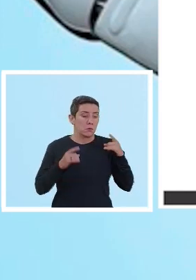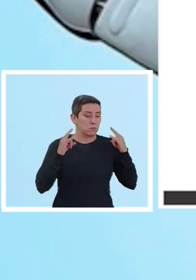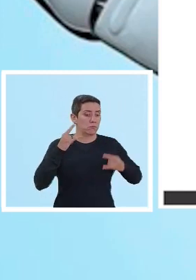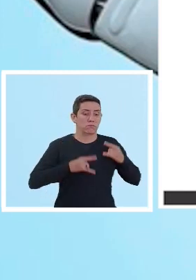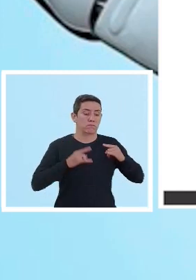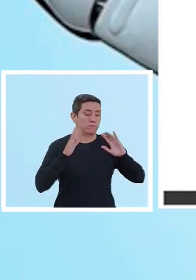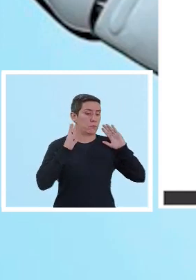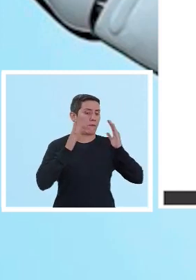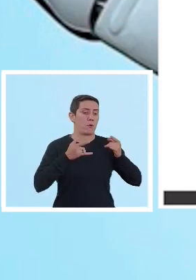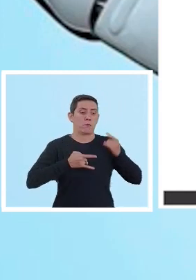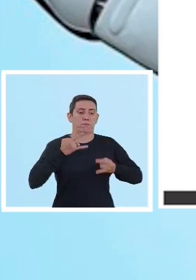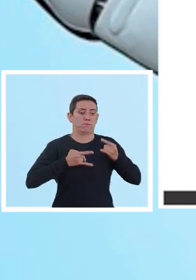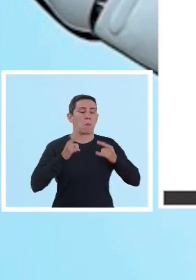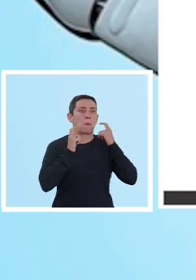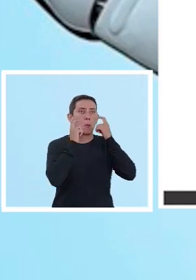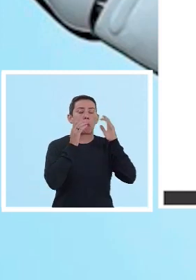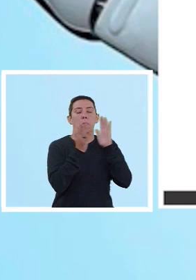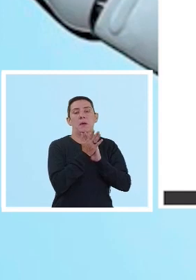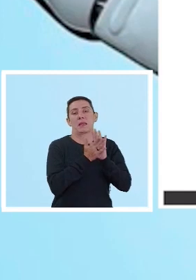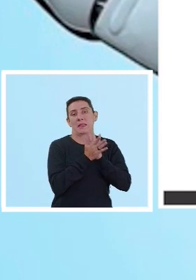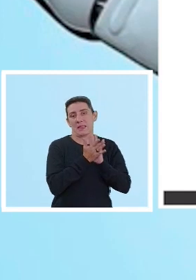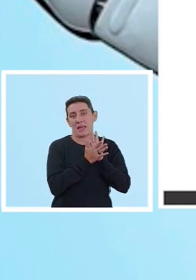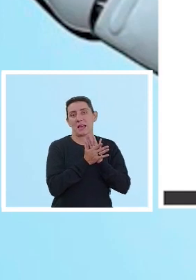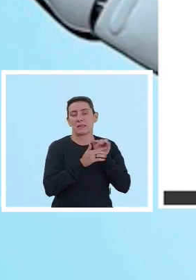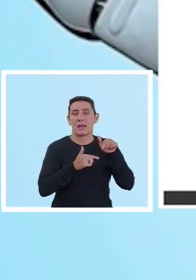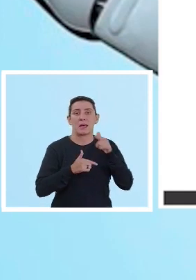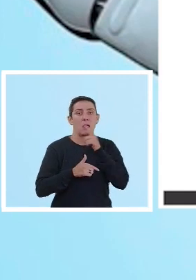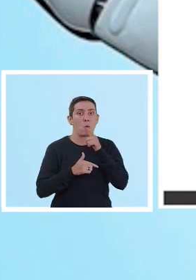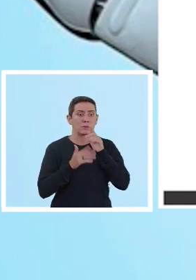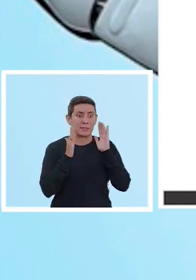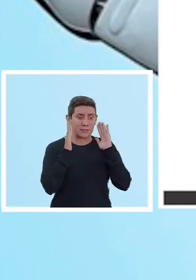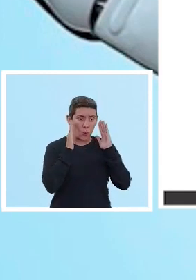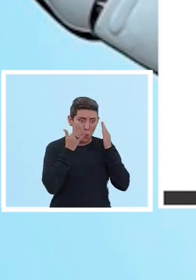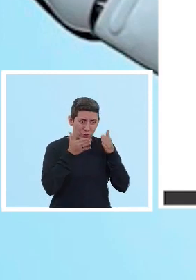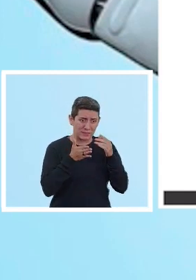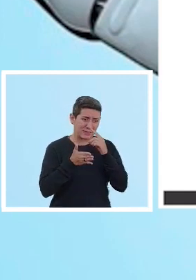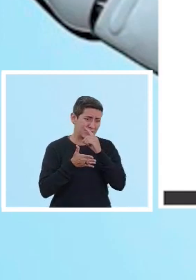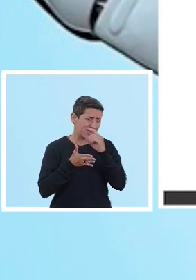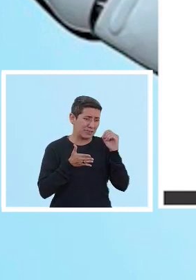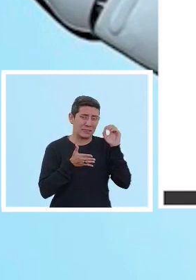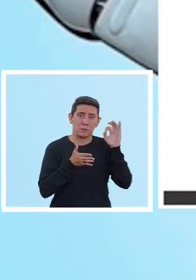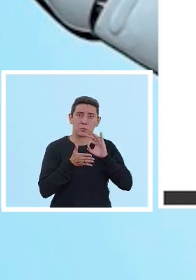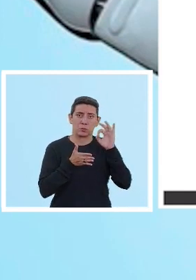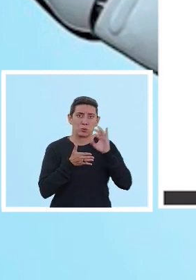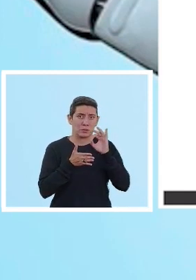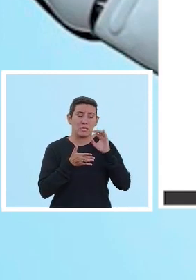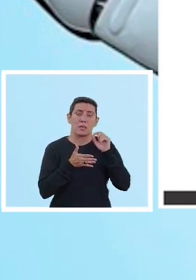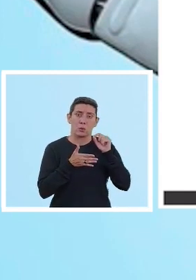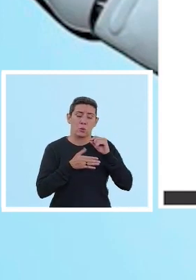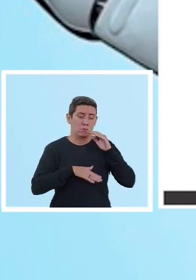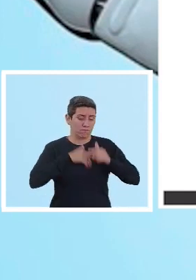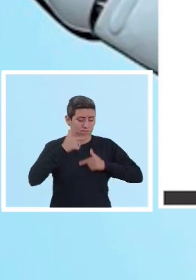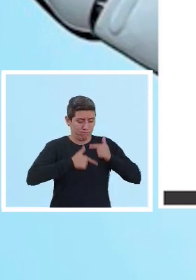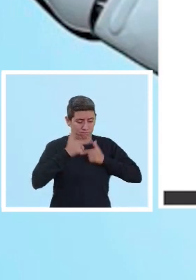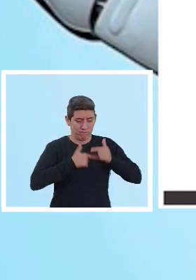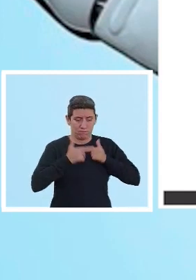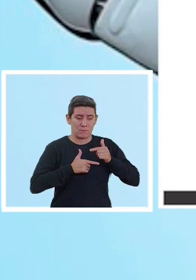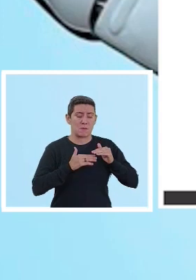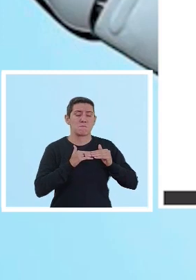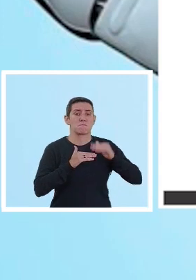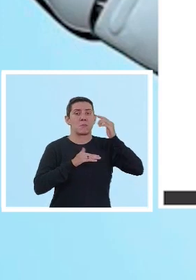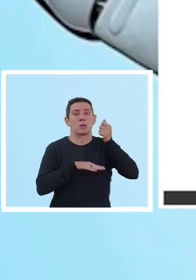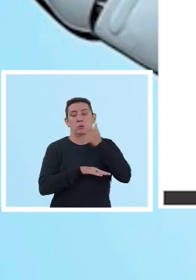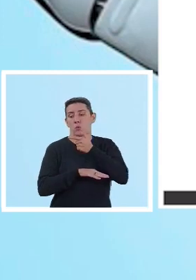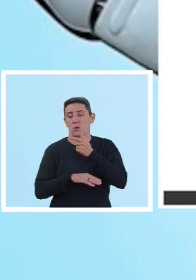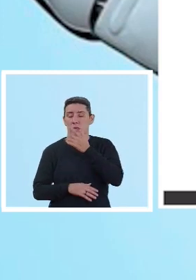não ela não tem preocupações então a máquina ela tem um nível de concentração ela consegue desenvolver essas as tarefas com alto nível de